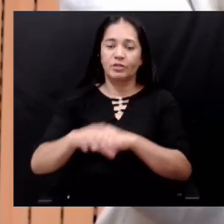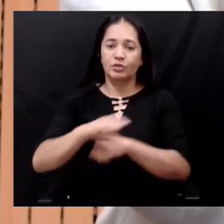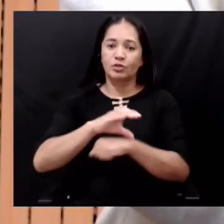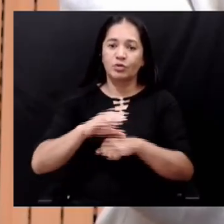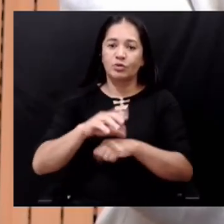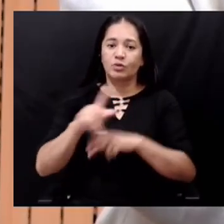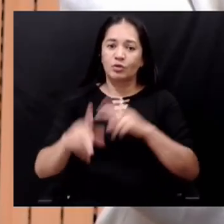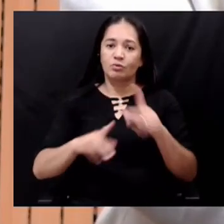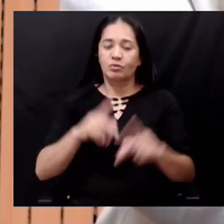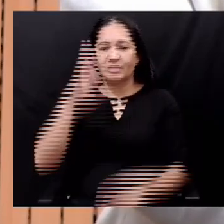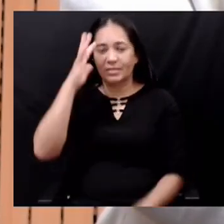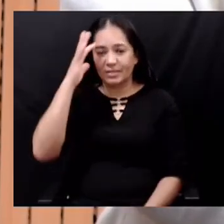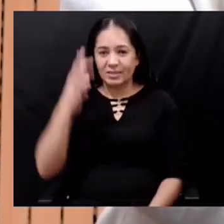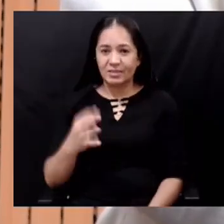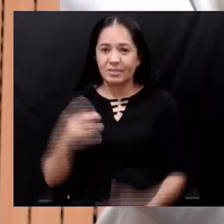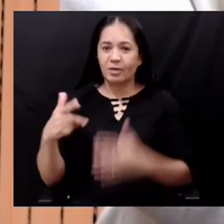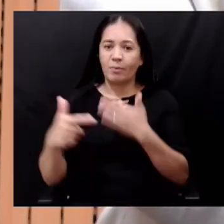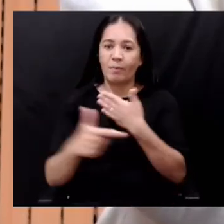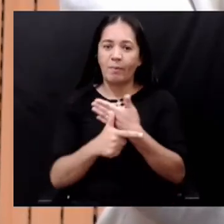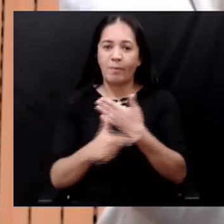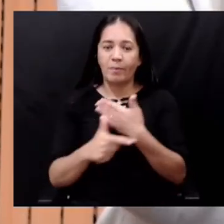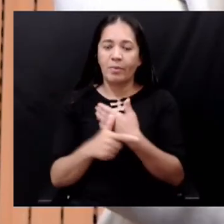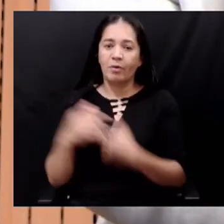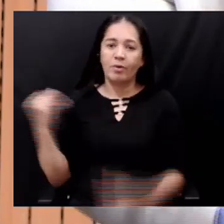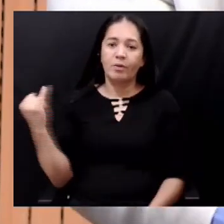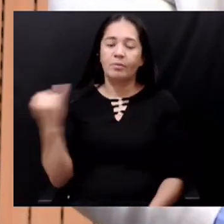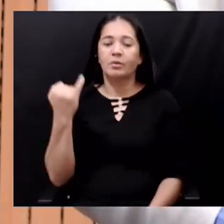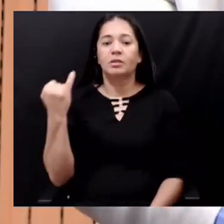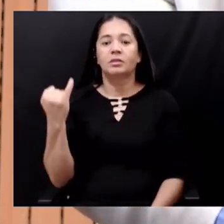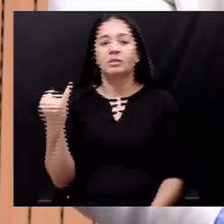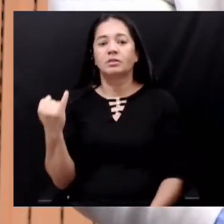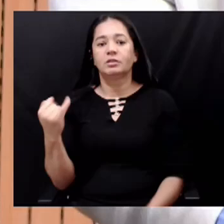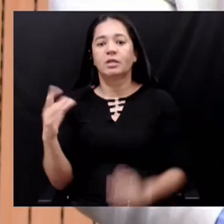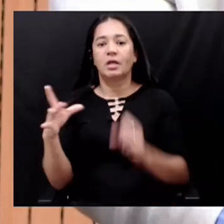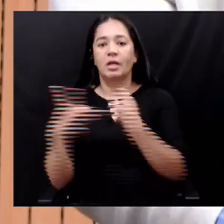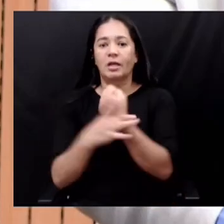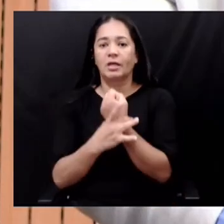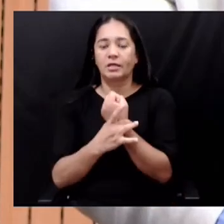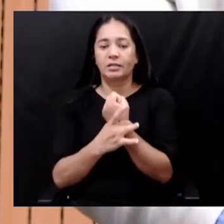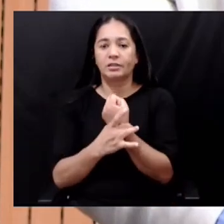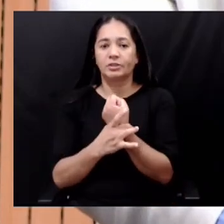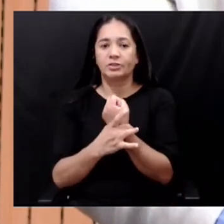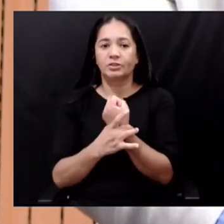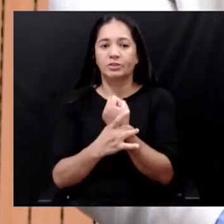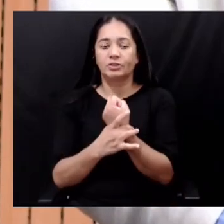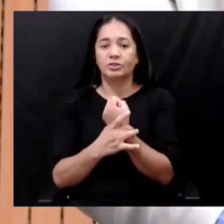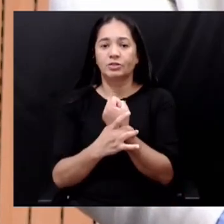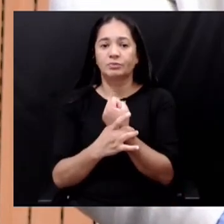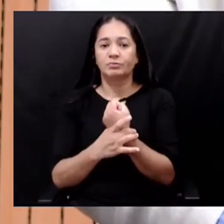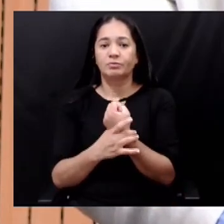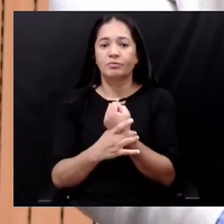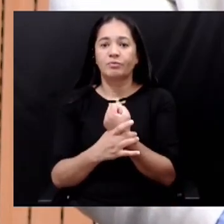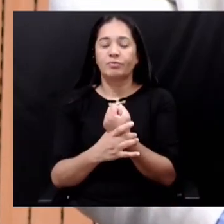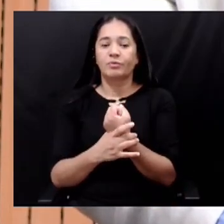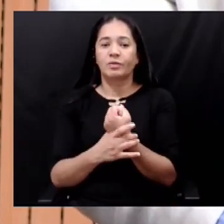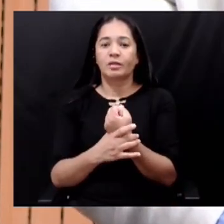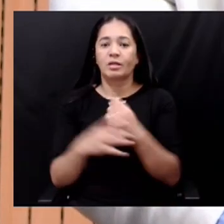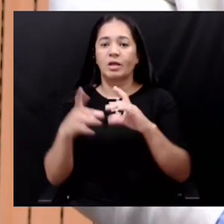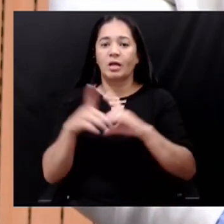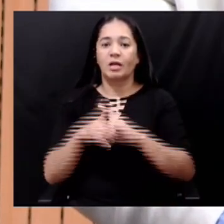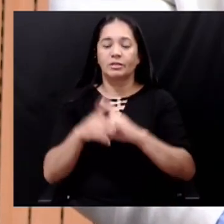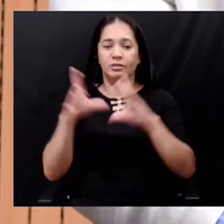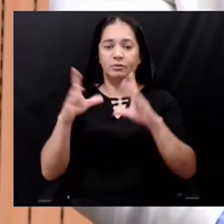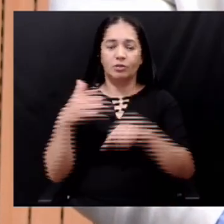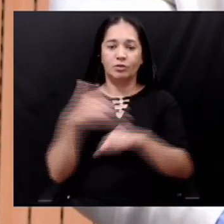papel fundamental para garantir, como o Kleber disse aqui muito bem, a democratização do acesso ao